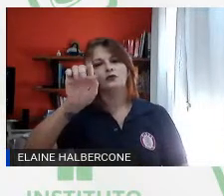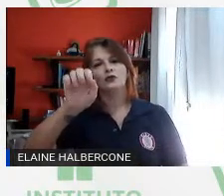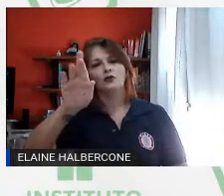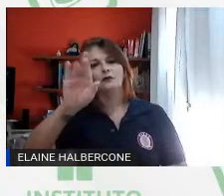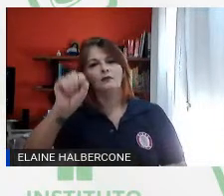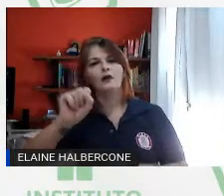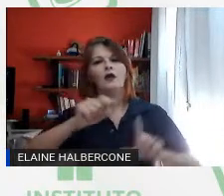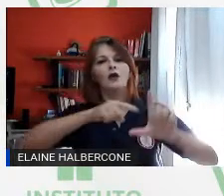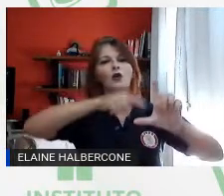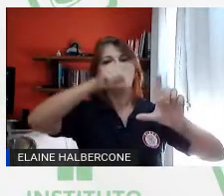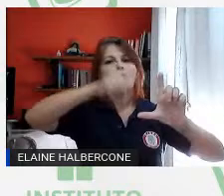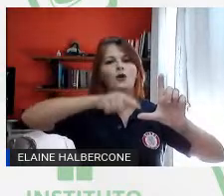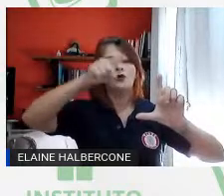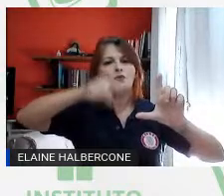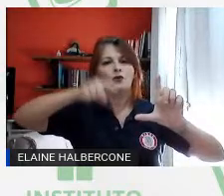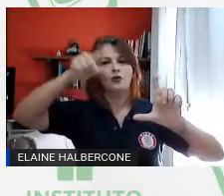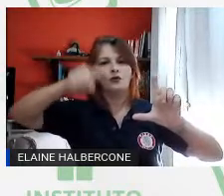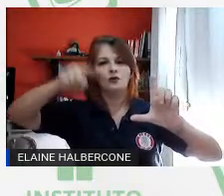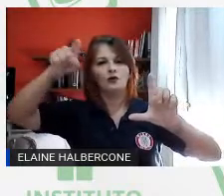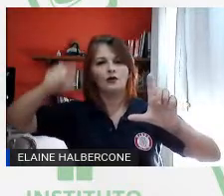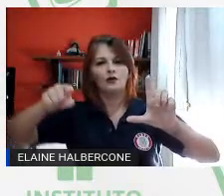função afim.